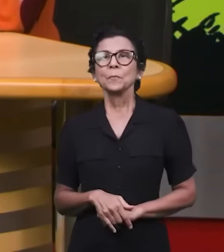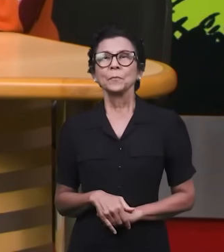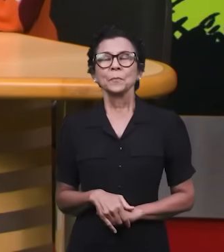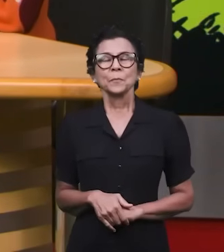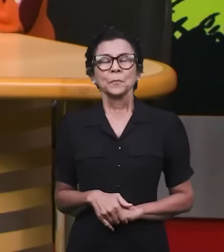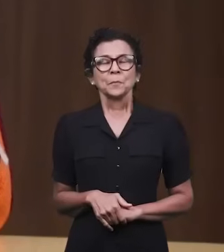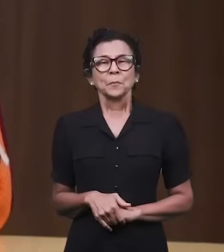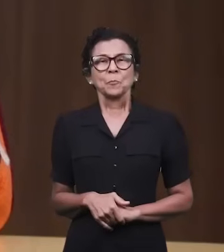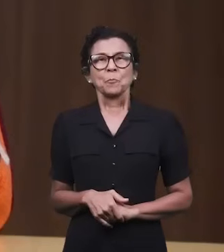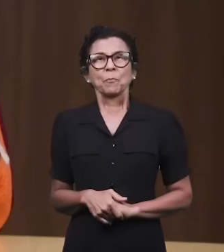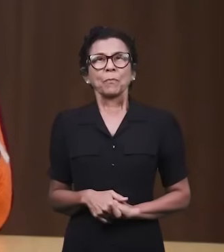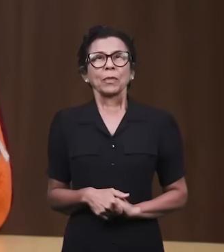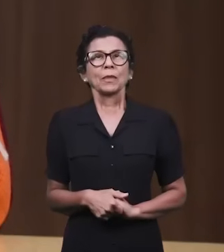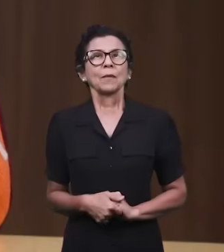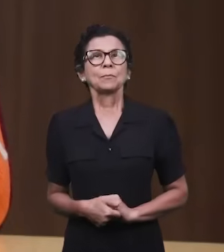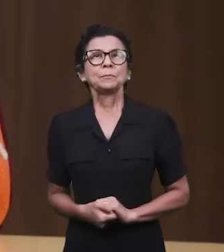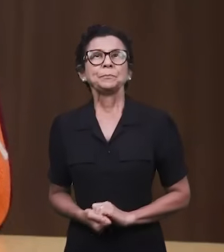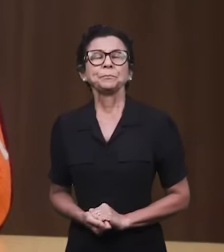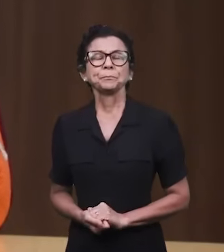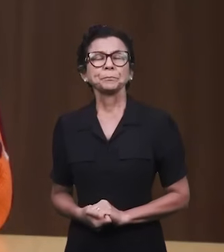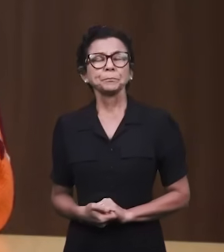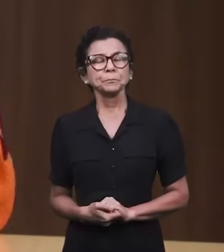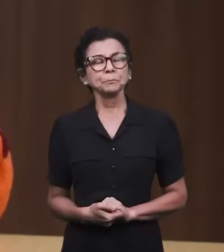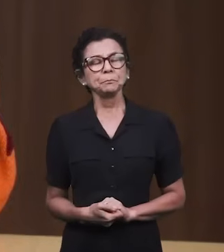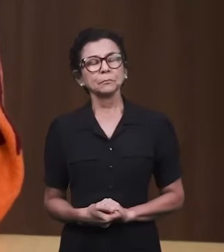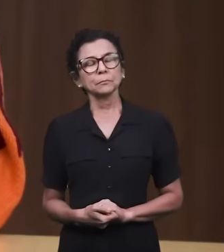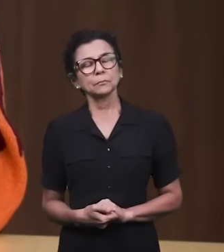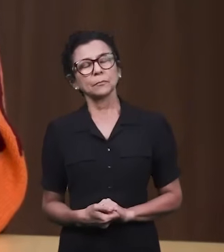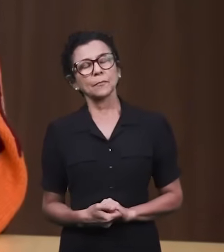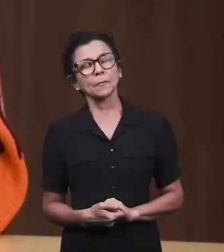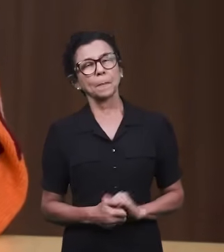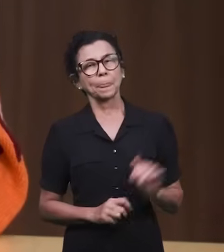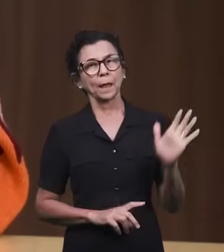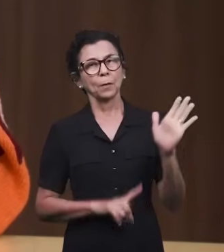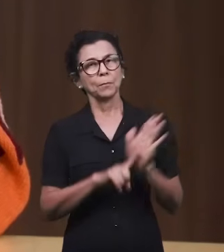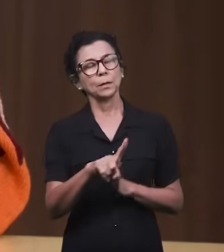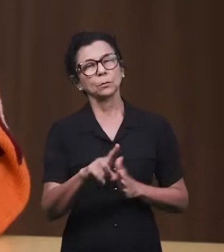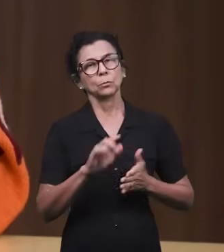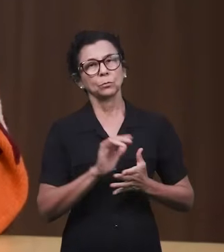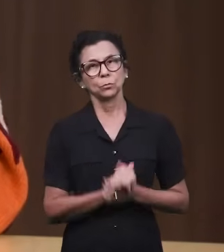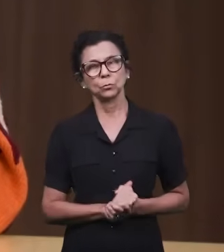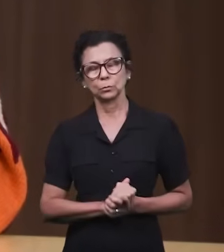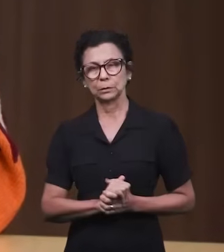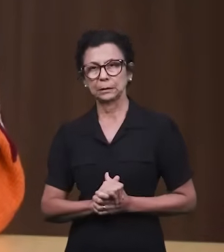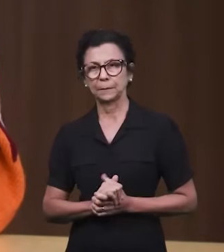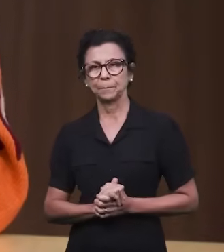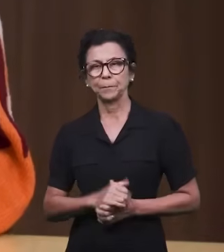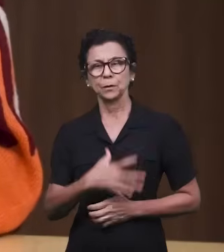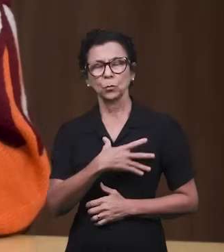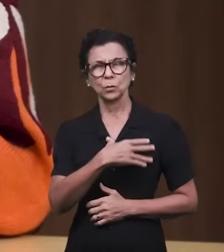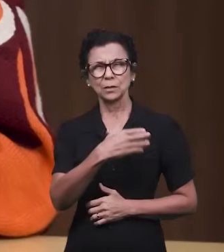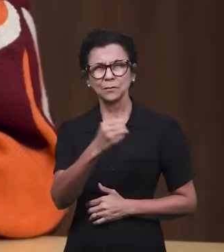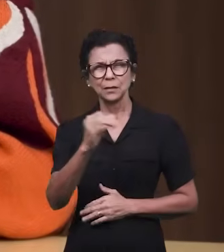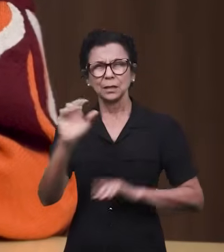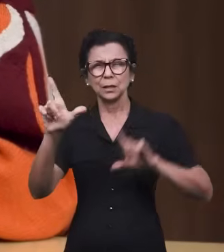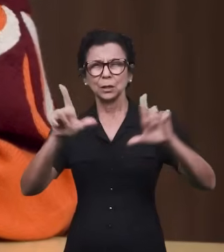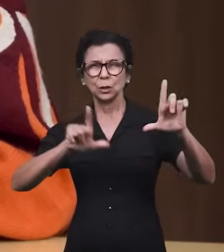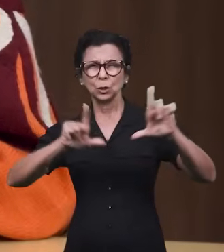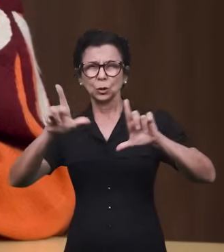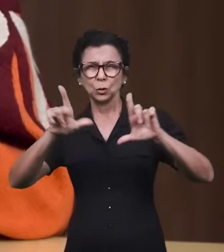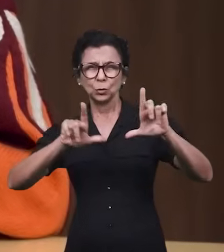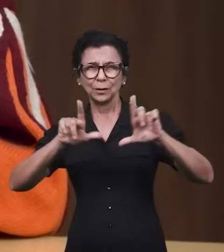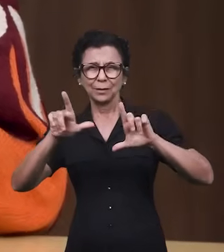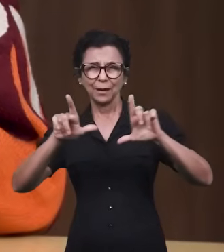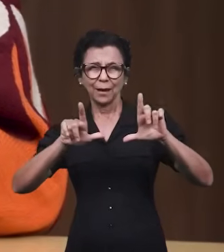que os pais, Jaque, eles podem perceber que esse uso das telas pelos filhos está substituindo os